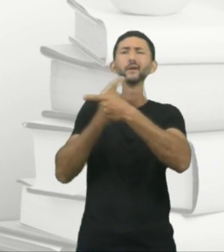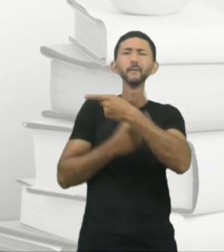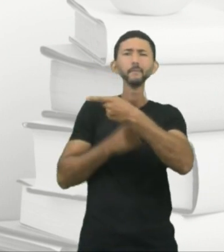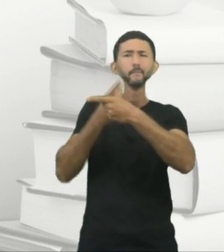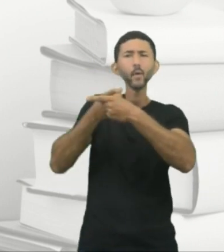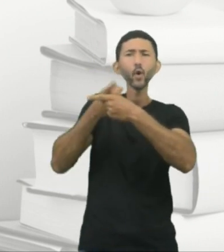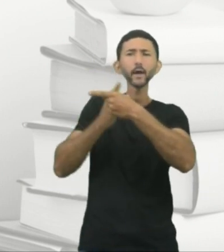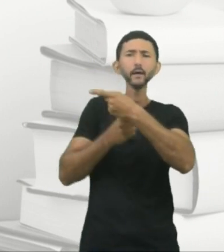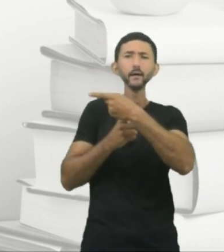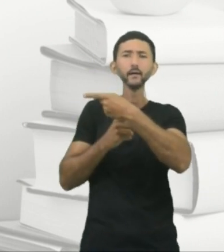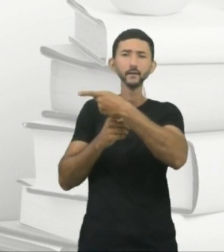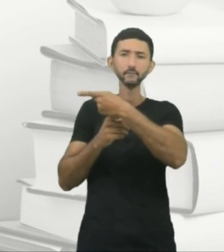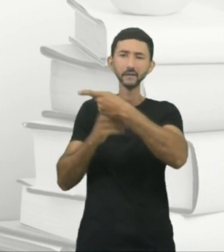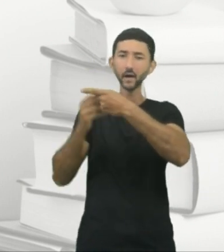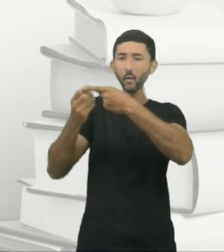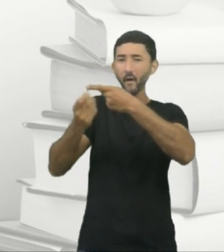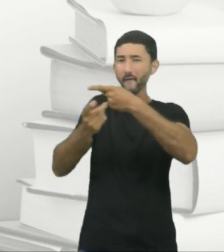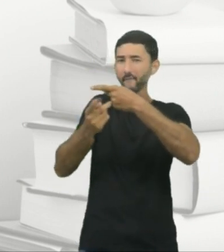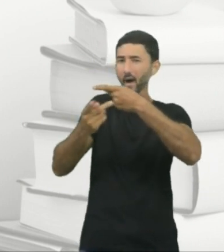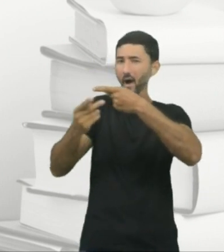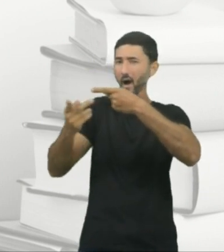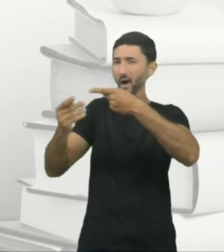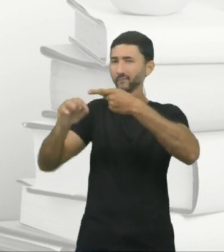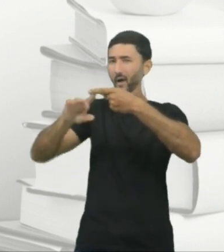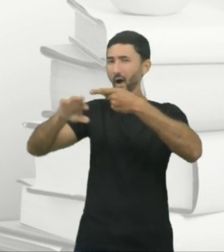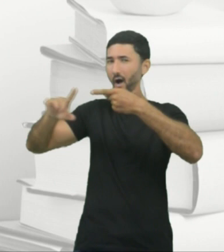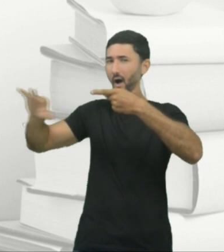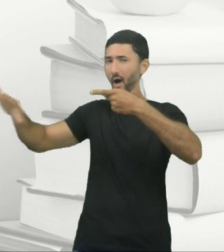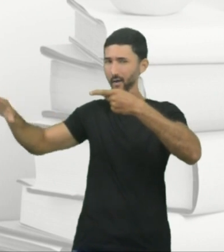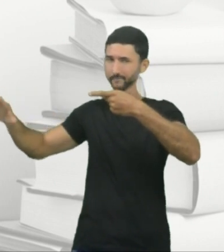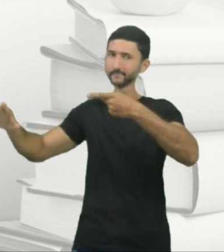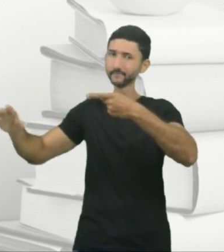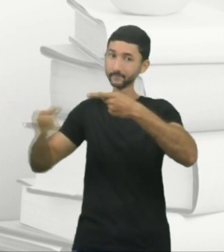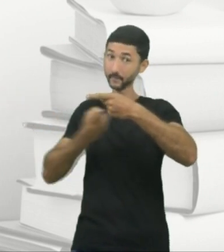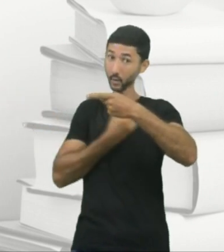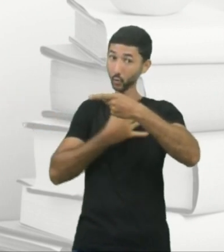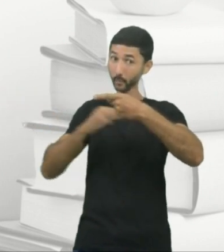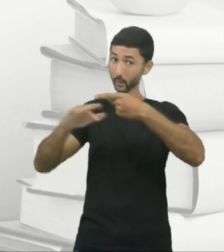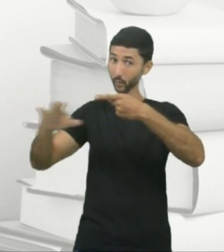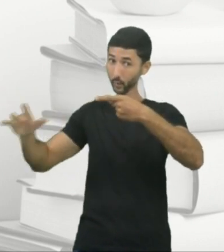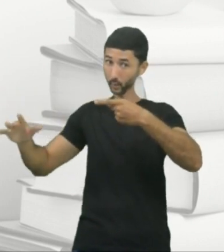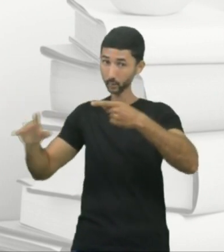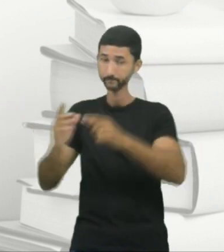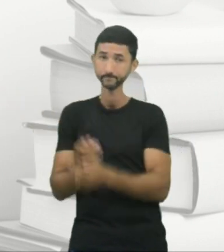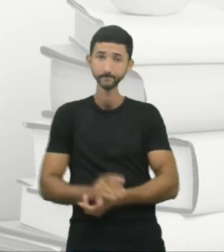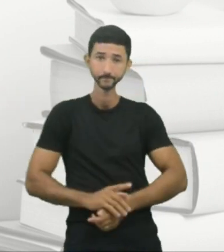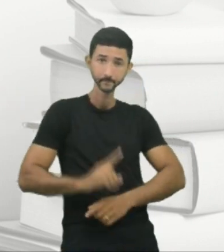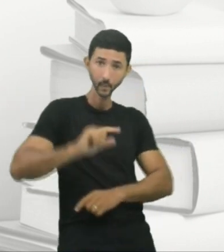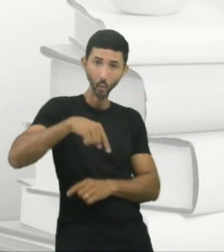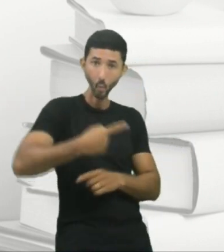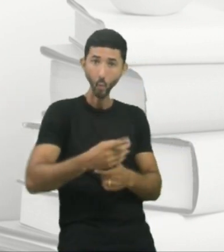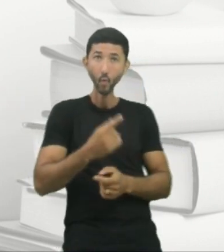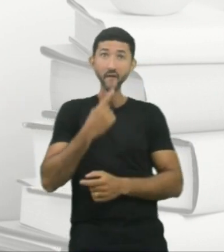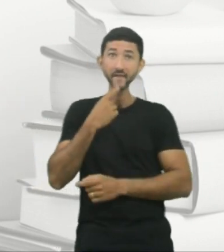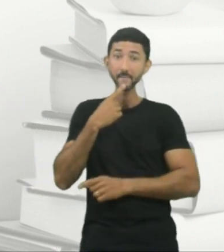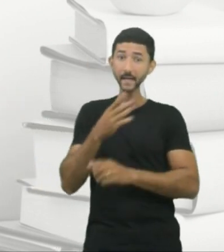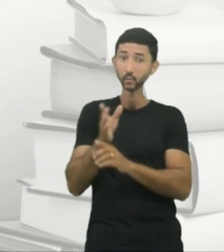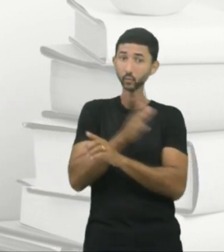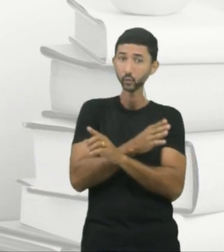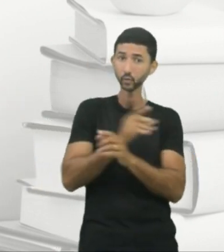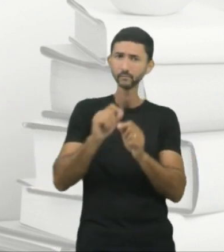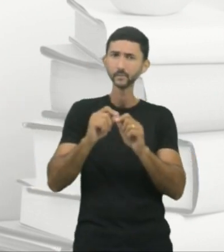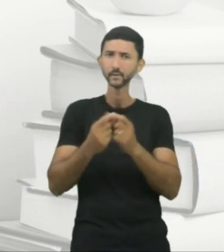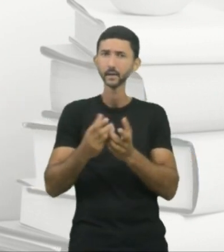para dizer que eu posso ter infinitos números à direita. Já à esquerda de 0,